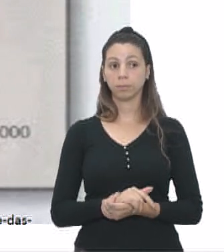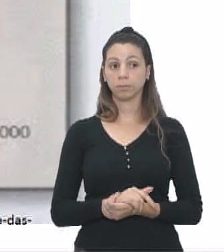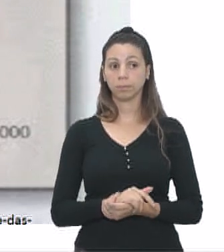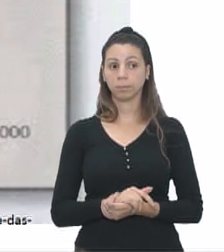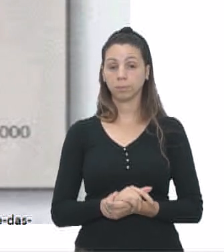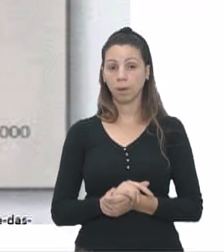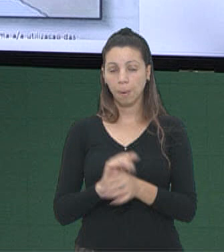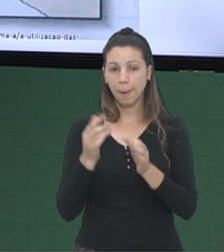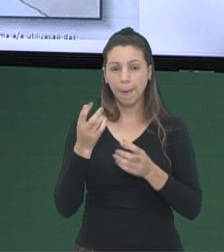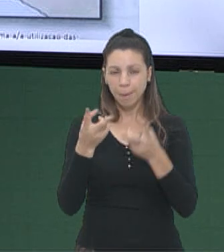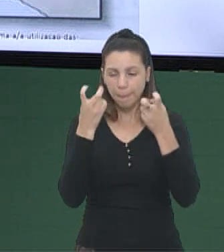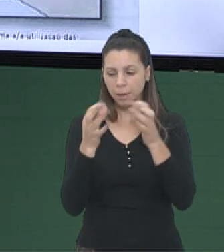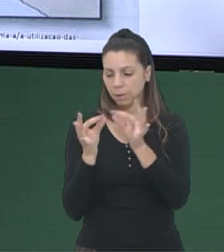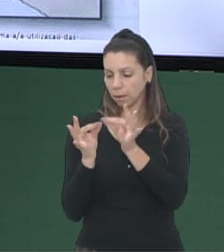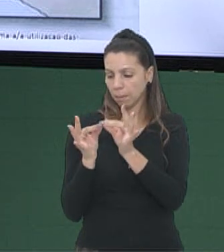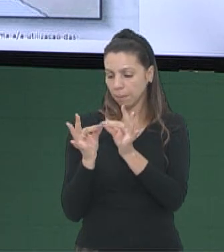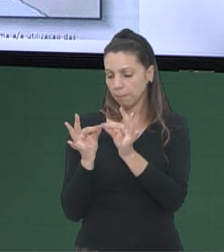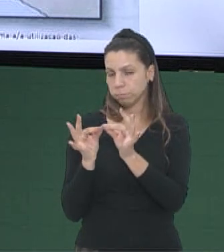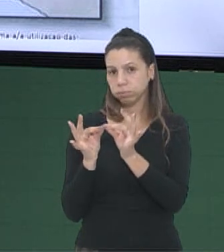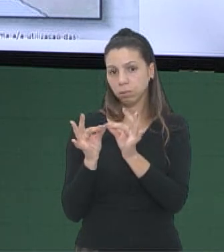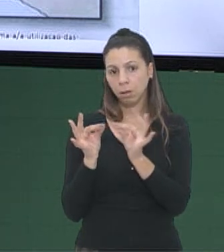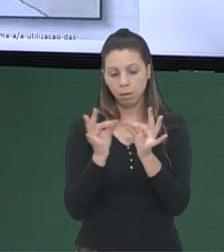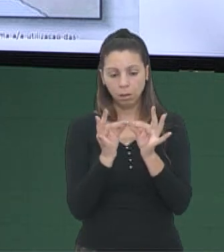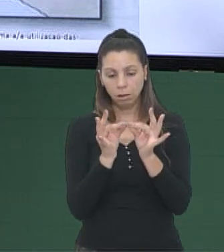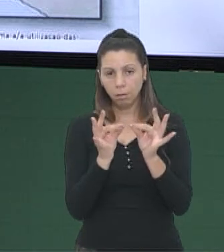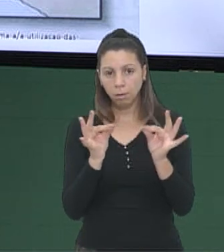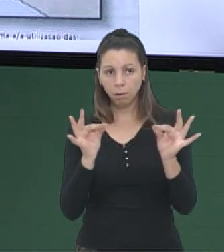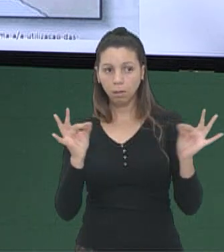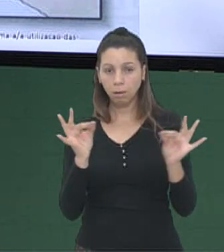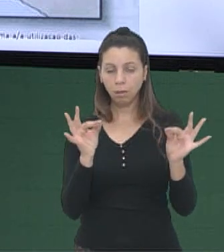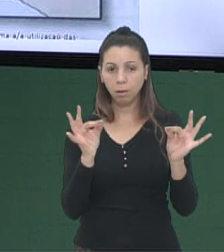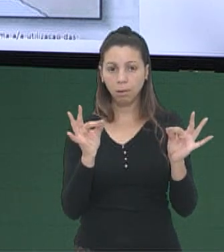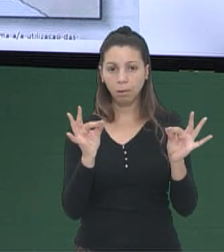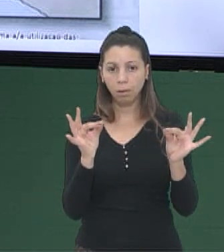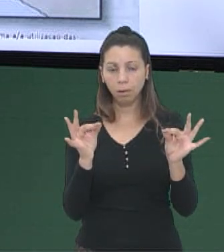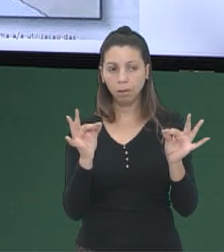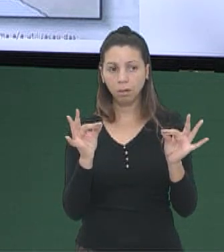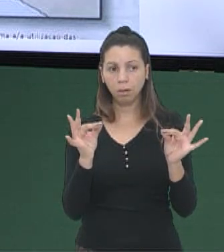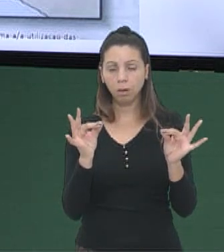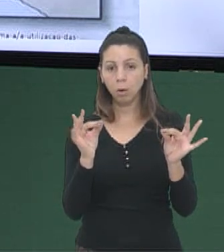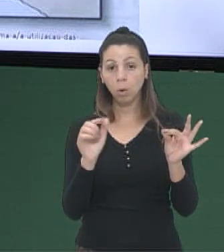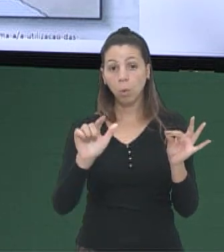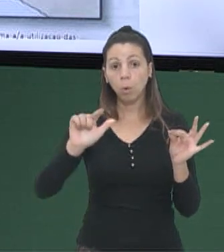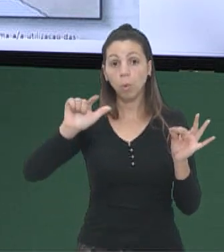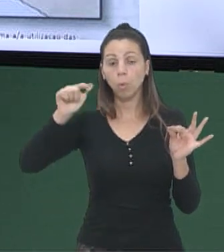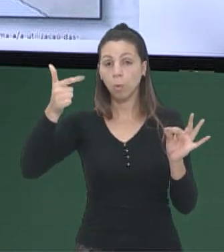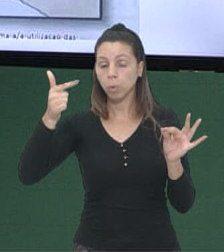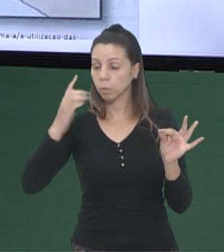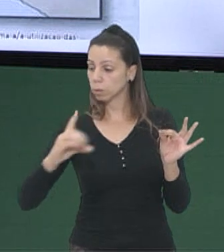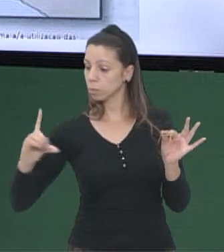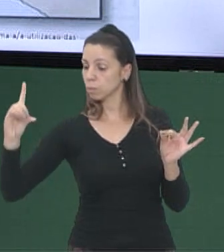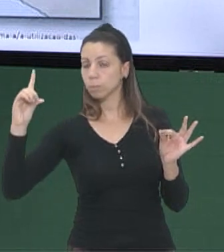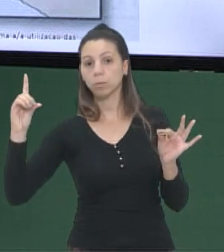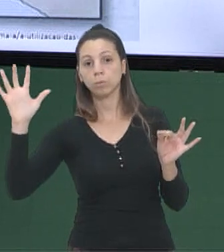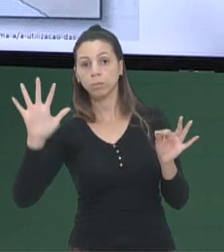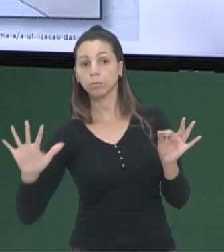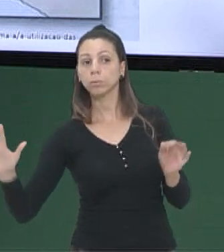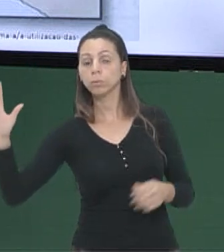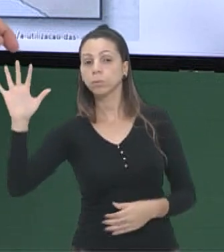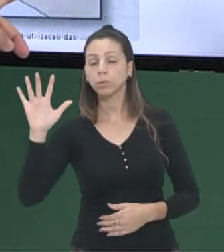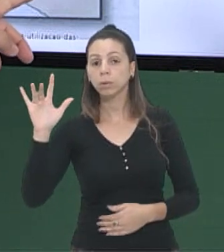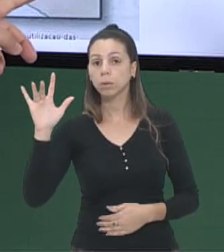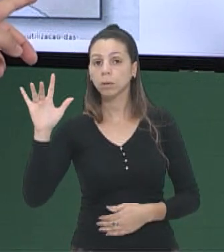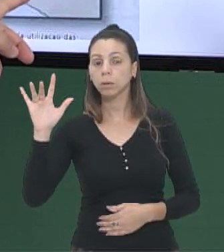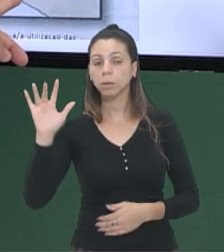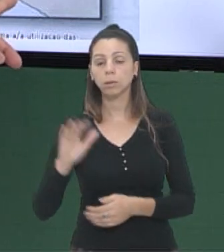você está vendo uma escala. Aqui nós temos a indicação da escala. No outro mapa, no mapa da direita, se você olhar no canto